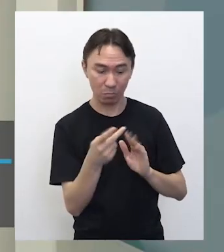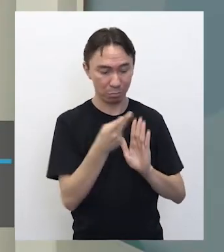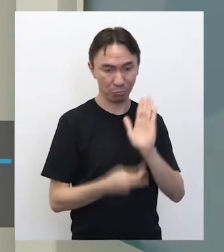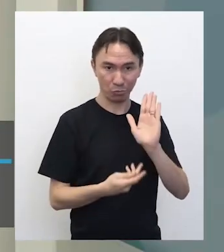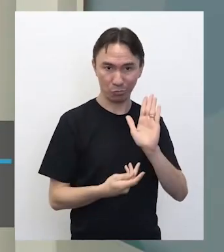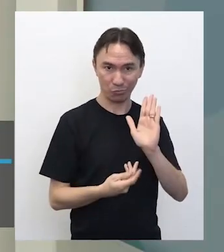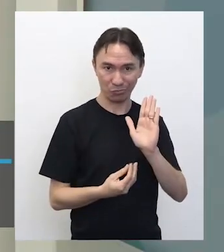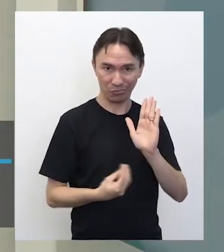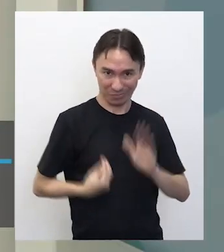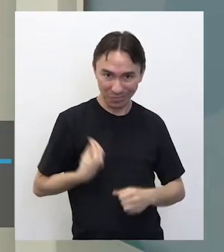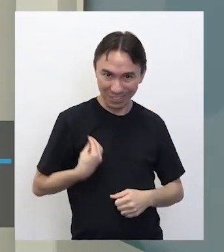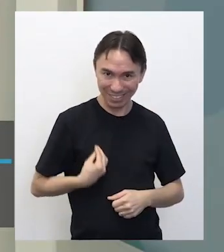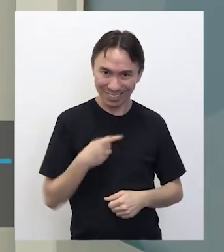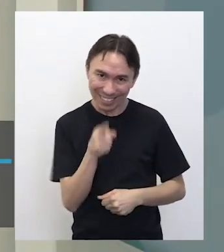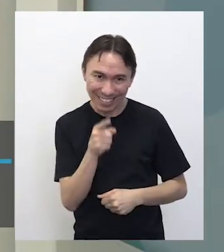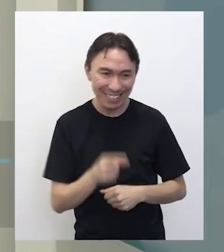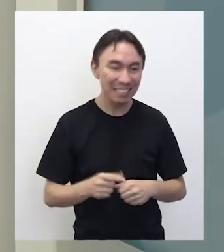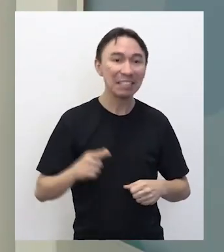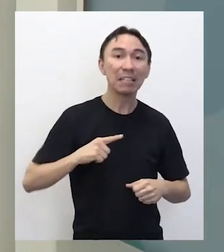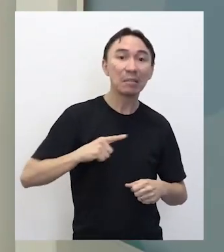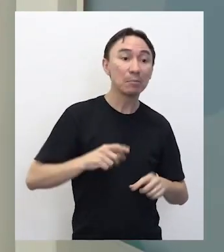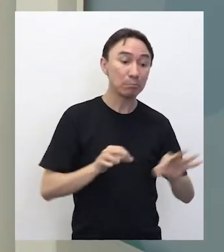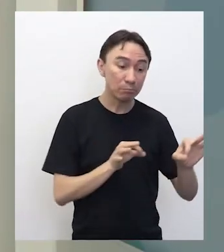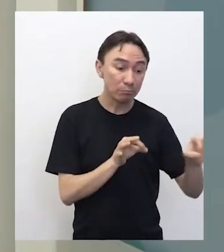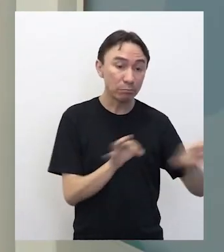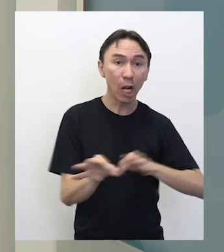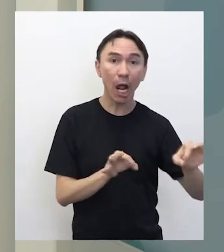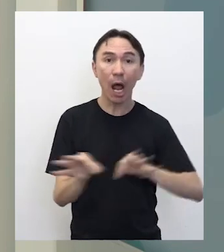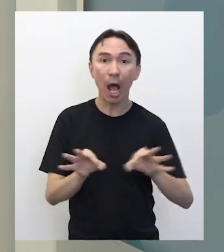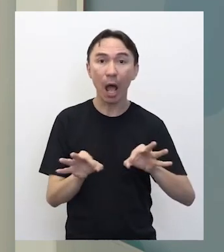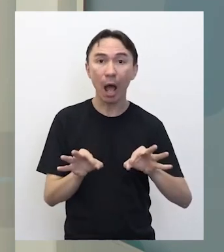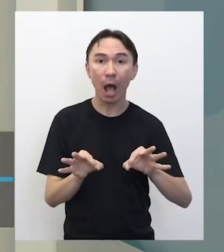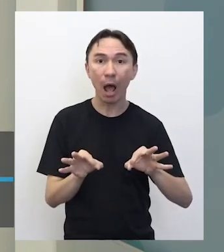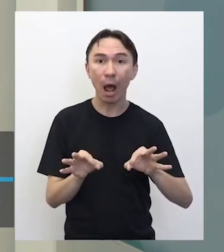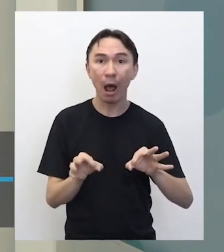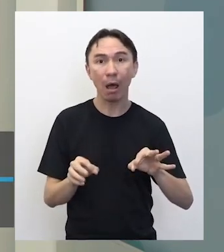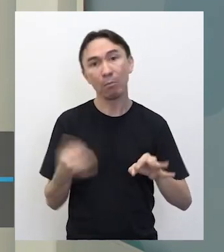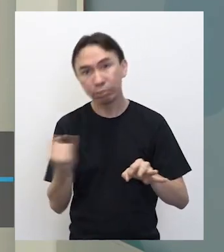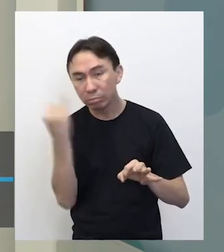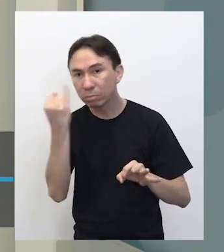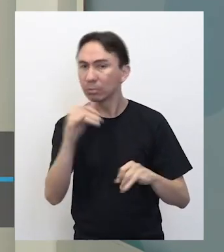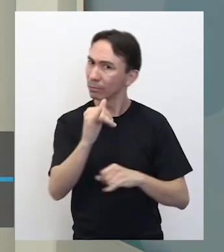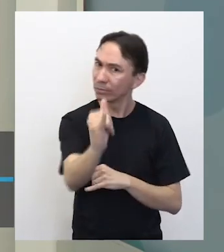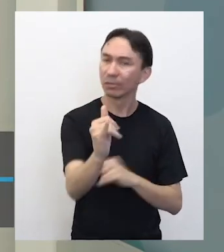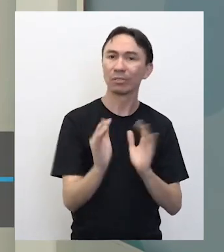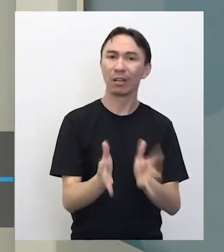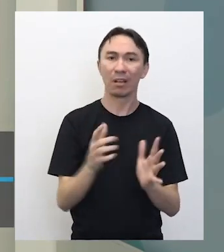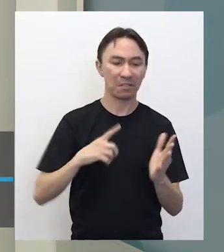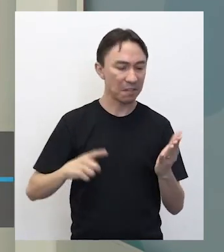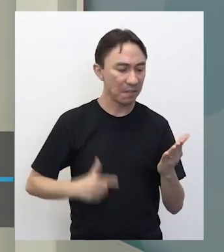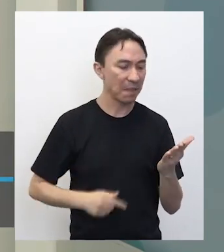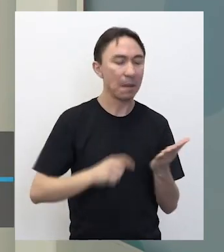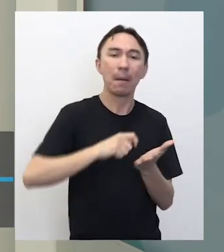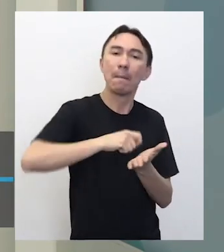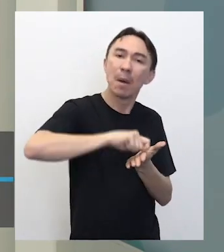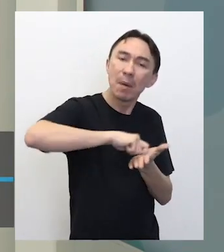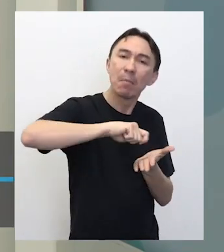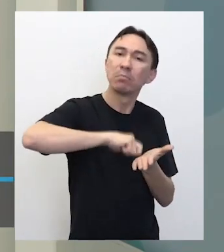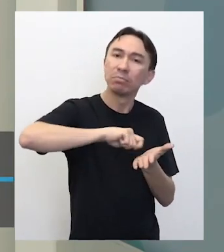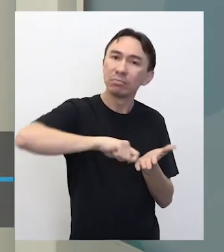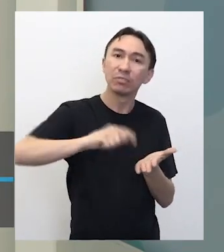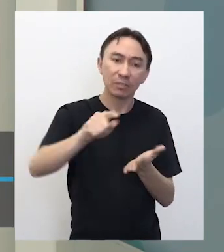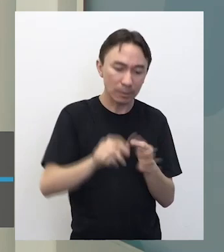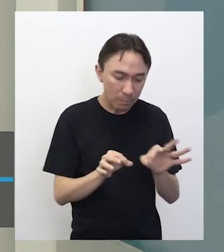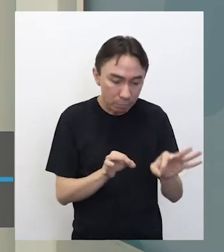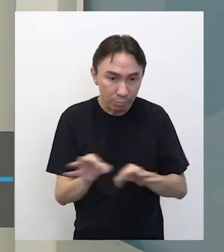vocês várias vezes sobre a importância da gente anotar, de fazer o planejamento, lembrando que esse planejamento não é fixo,